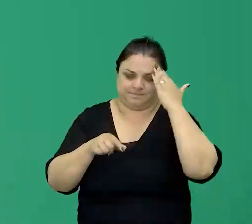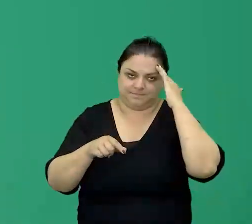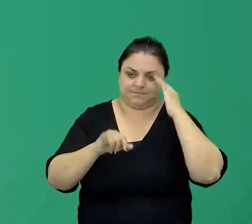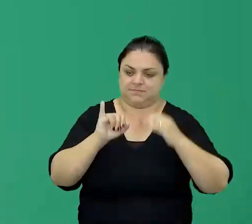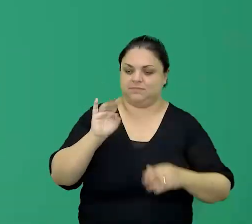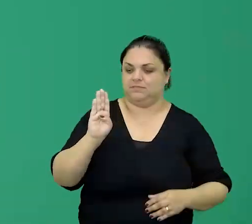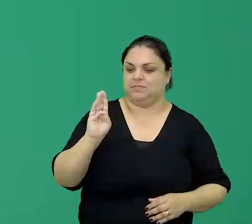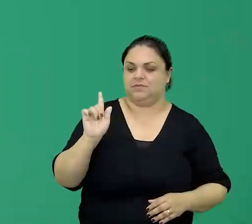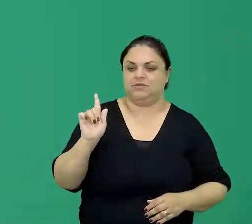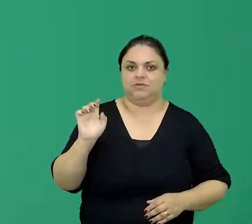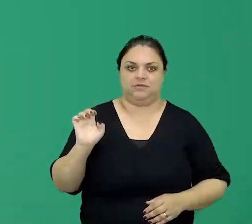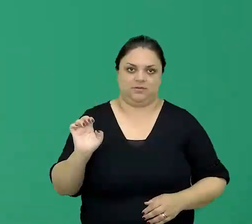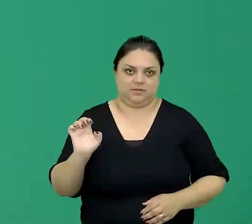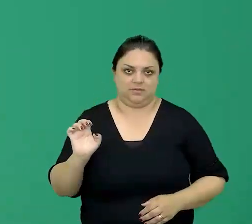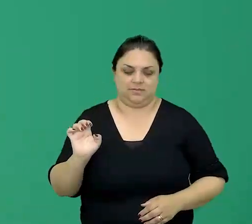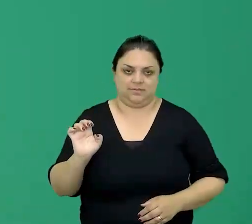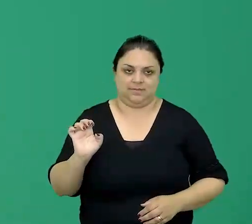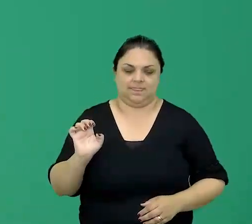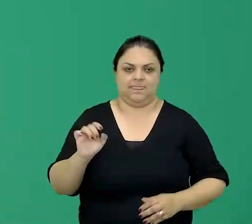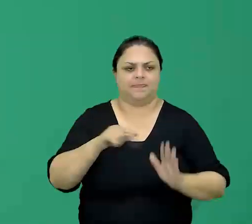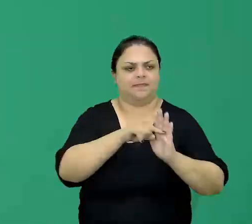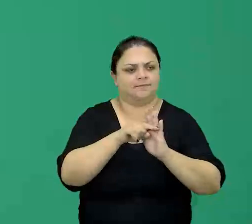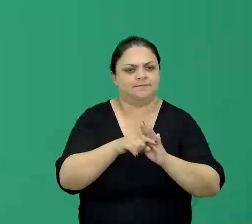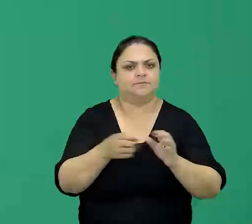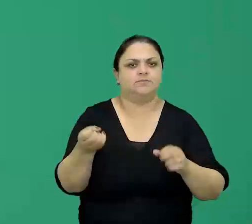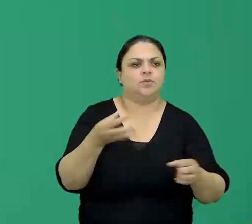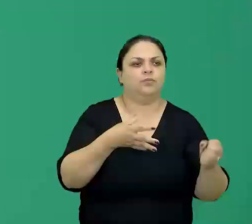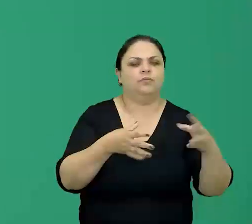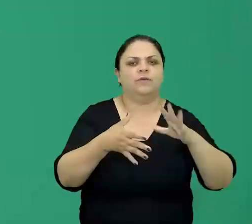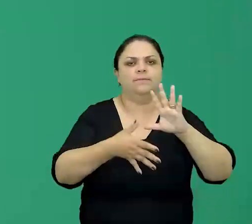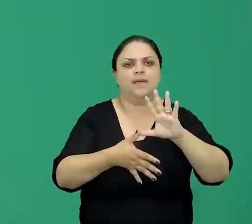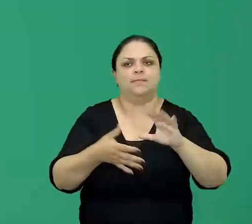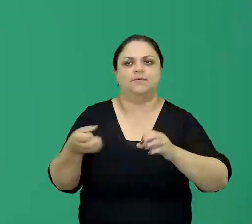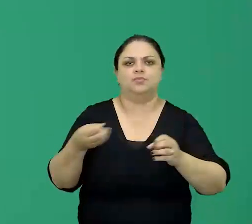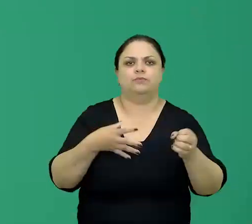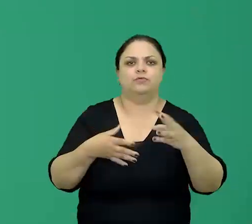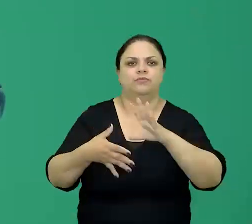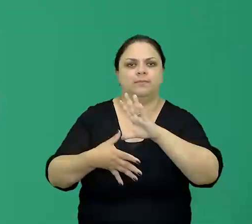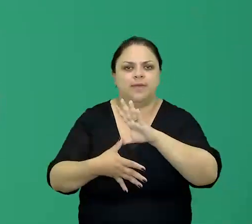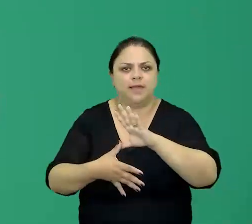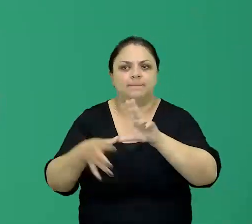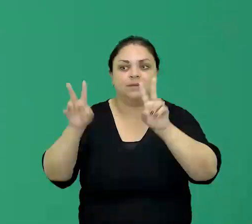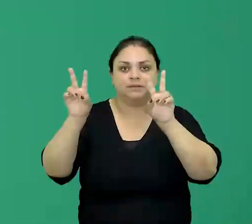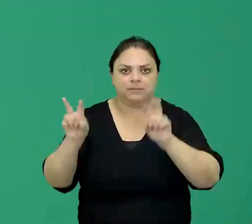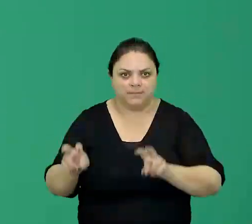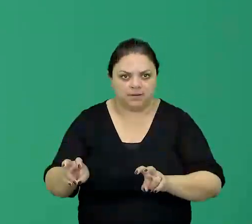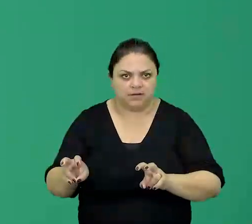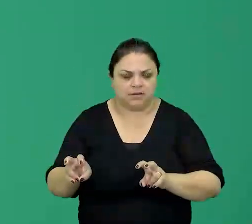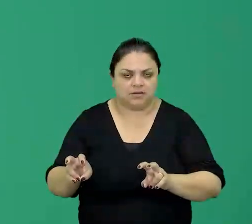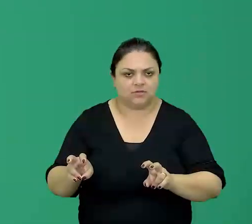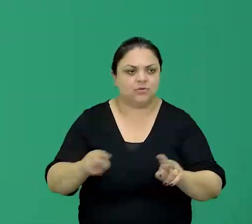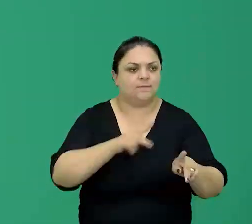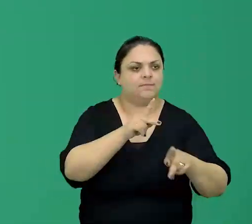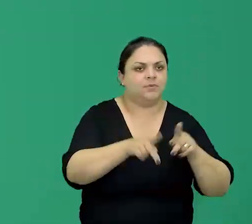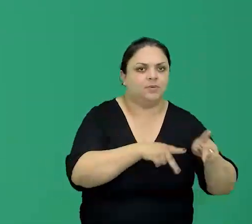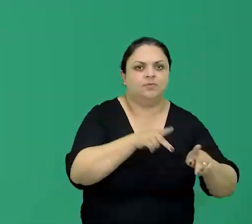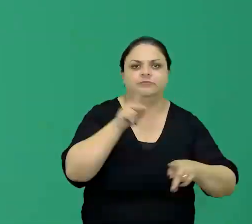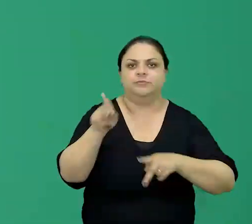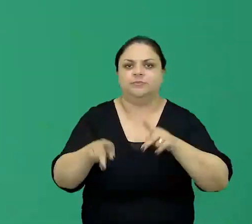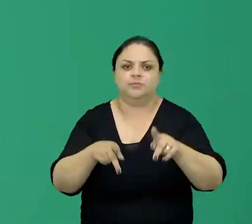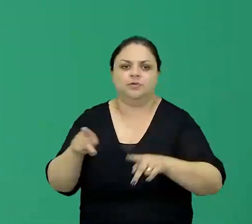exemplo, o IBGE, ele, para atualizar esses mapas temáticos, né, da densidade populacional, ele faz